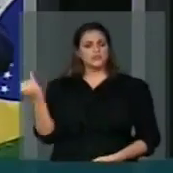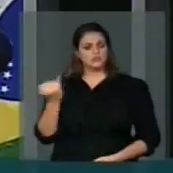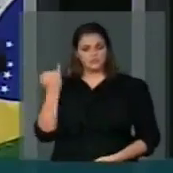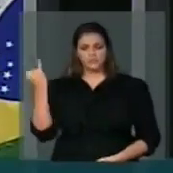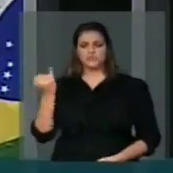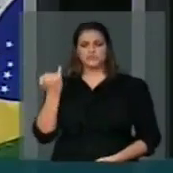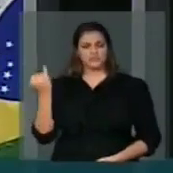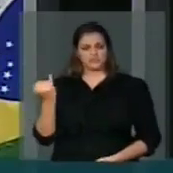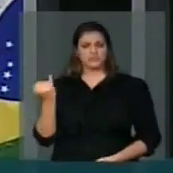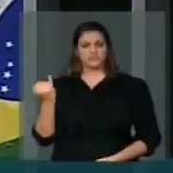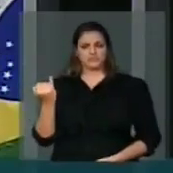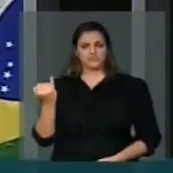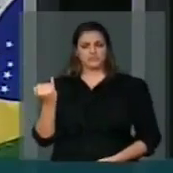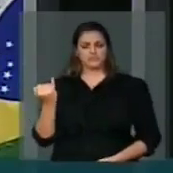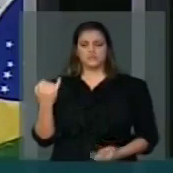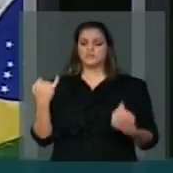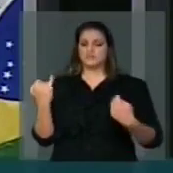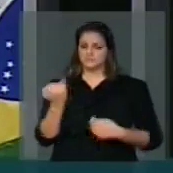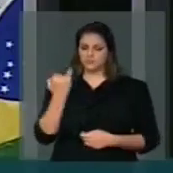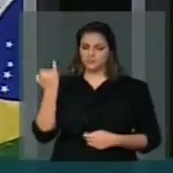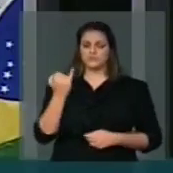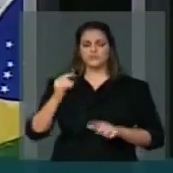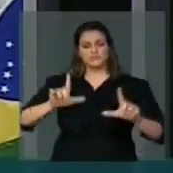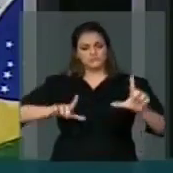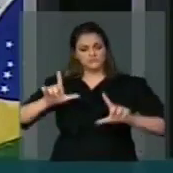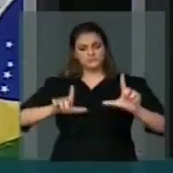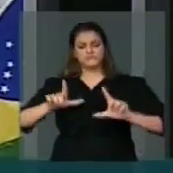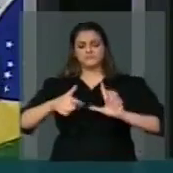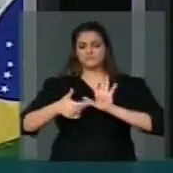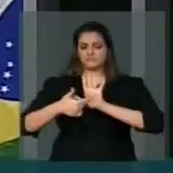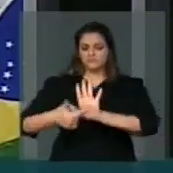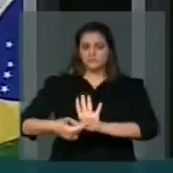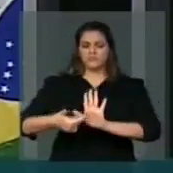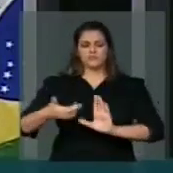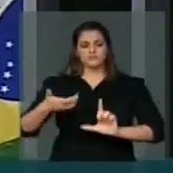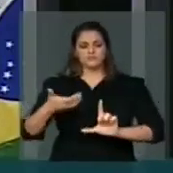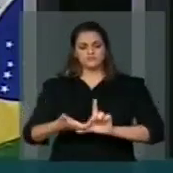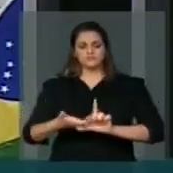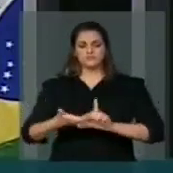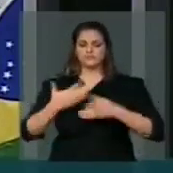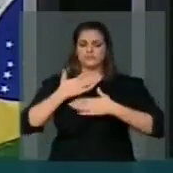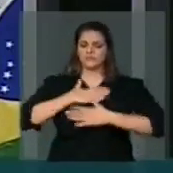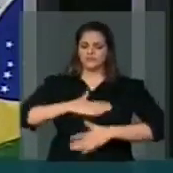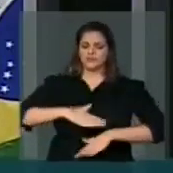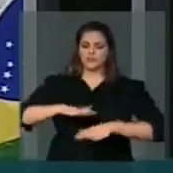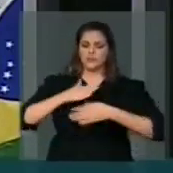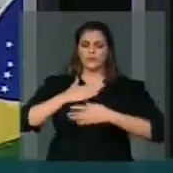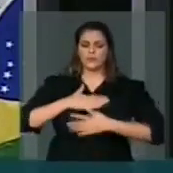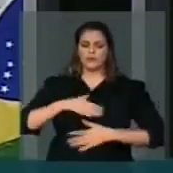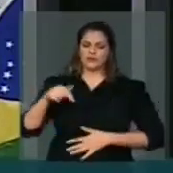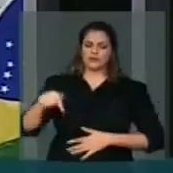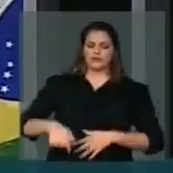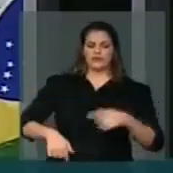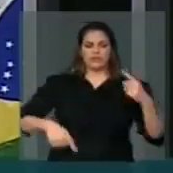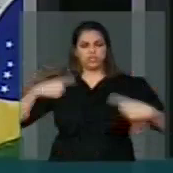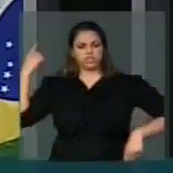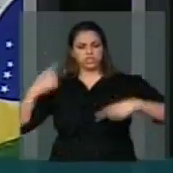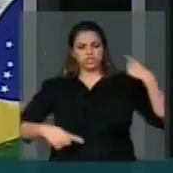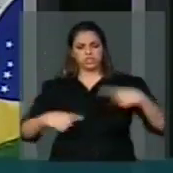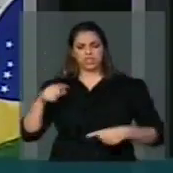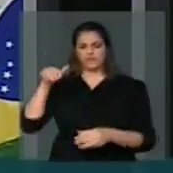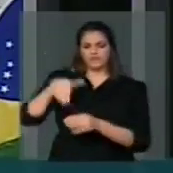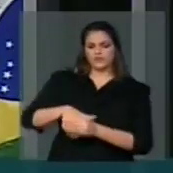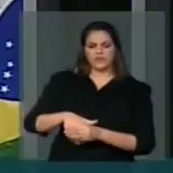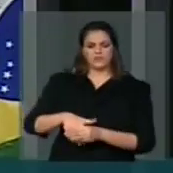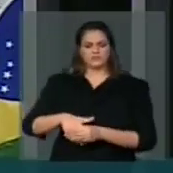para que o Brasil saiba, para que o Brasil, num ambiente mais tranquilo, mais sereno, seu assodamento das votações